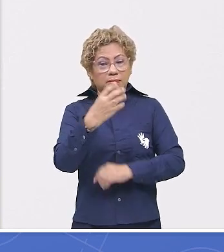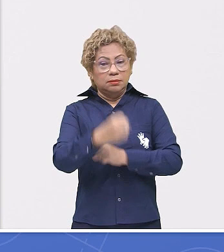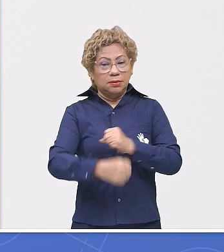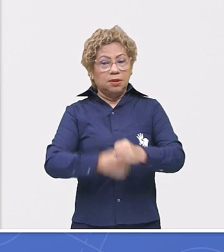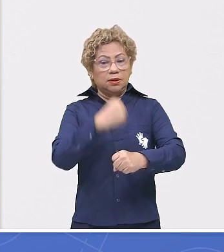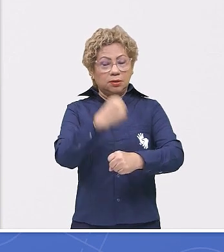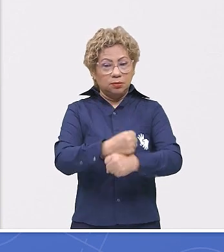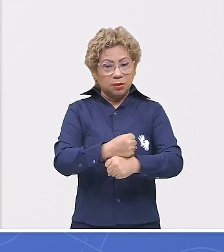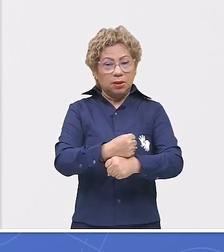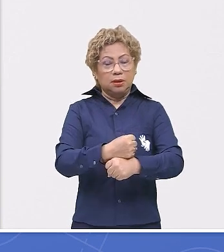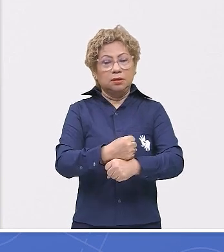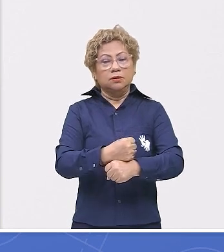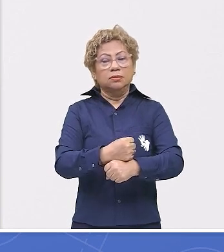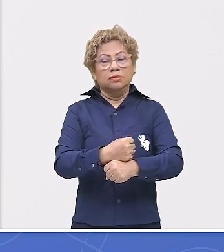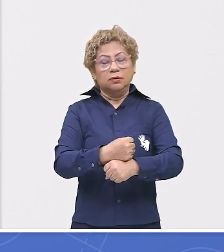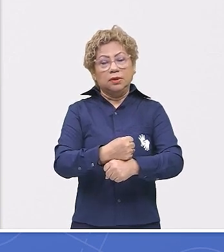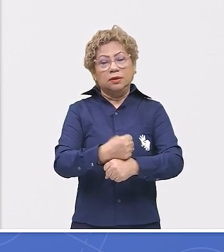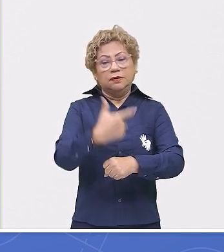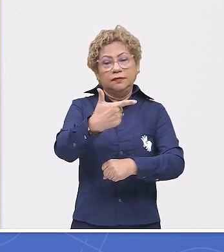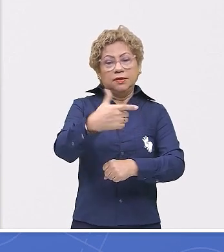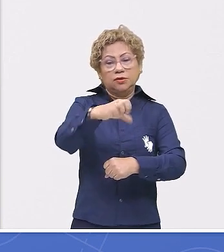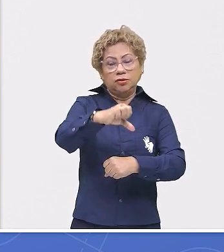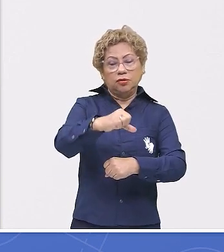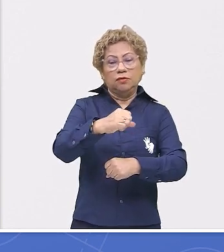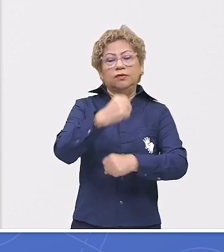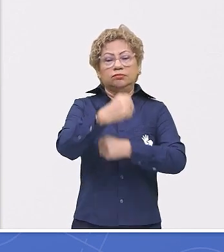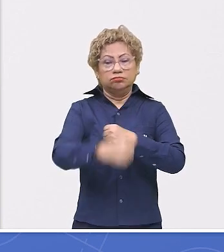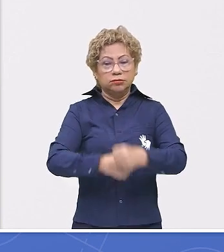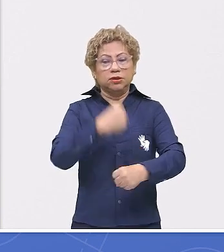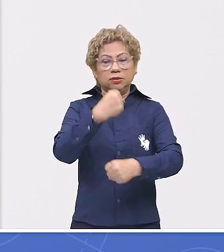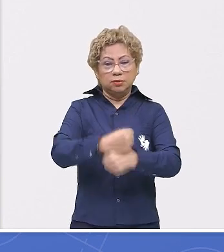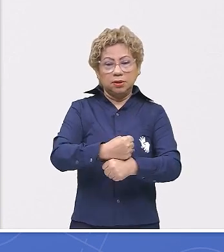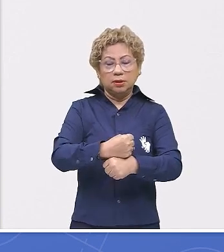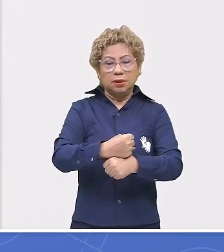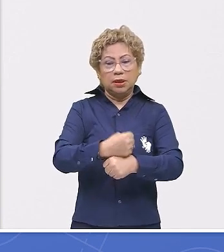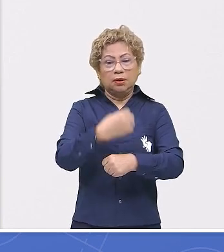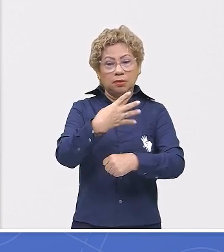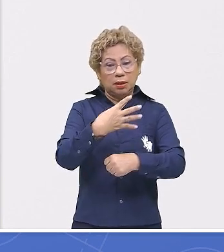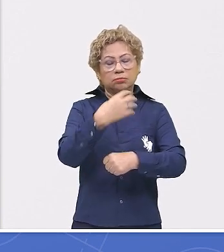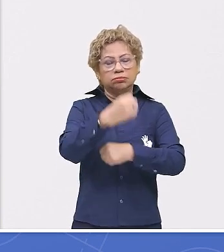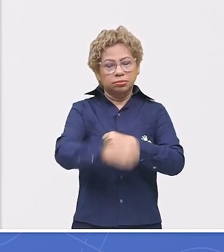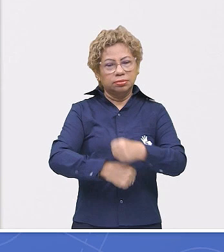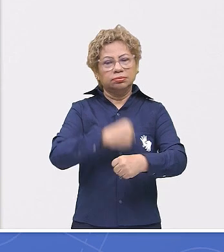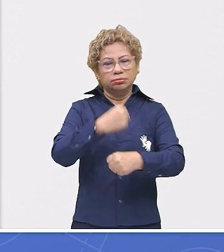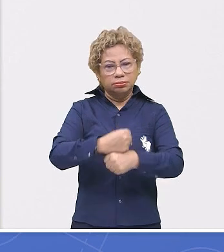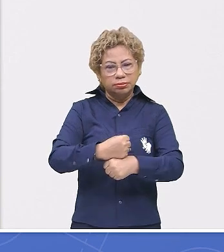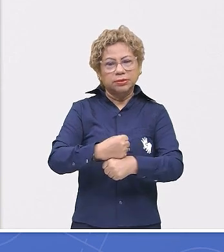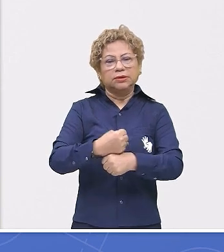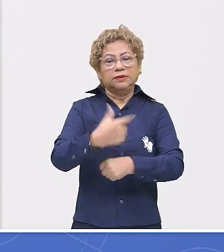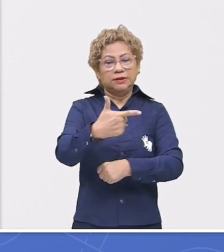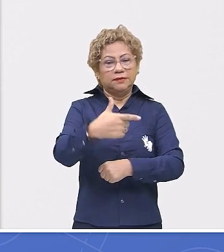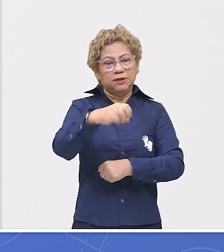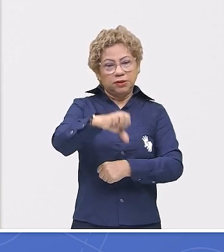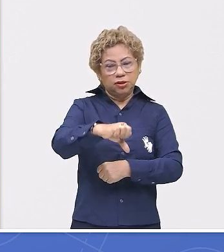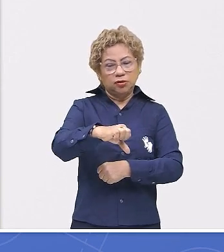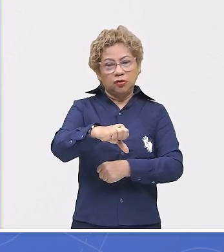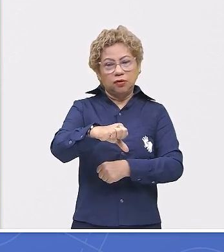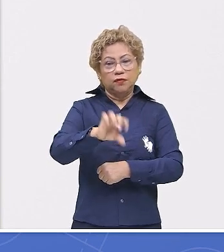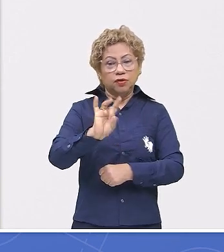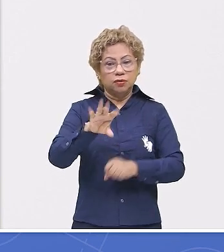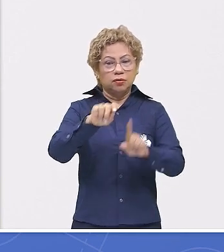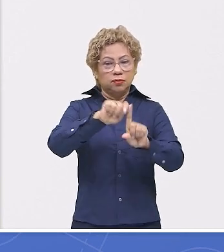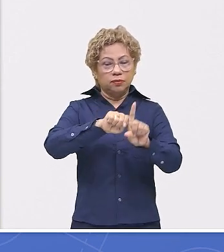Não esqueçam, vai surgir o quê? O ano bissexto, que vai ser um dia a mais no mês de fevereiro, tá? Tendo aí o